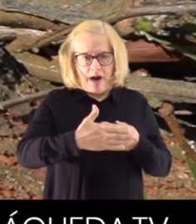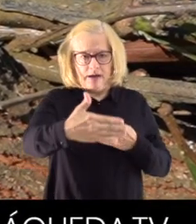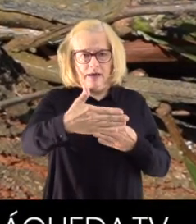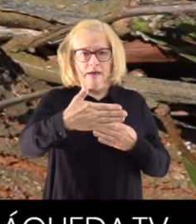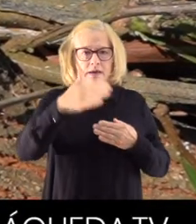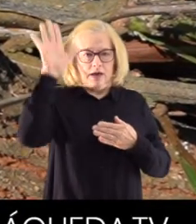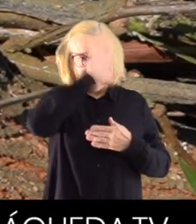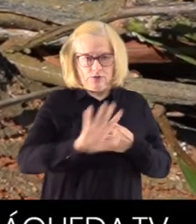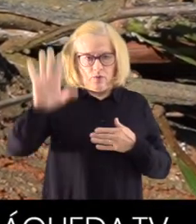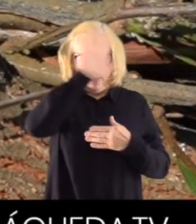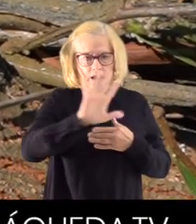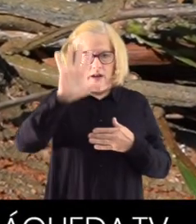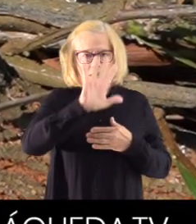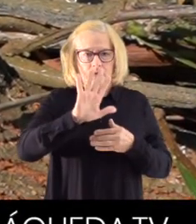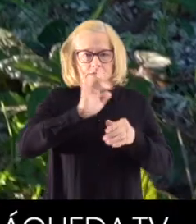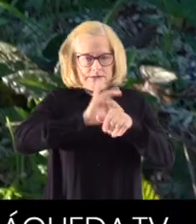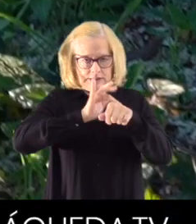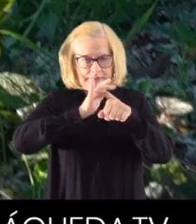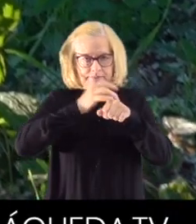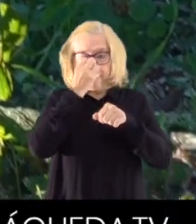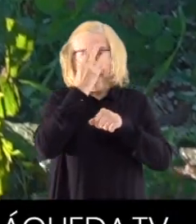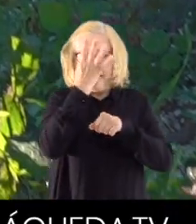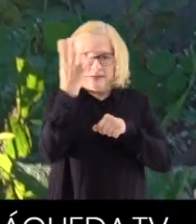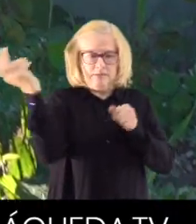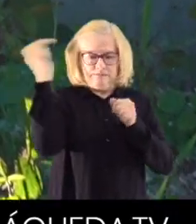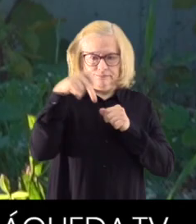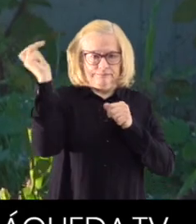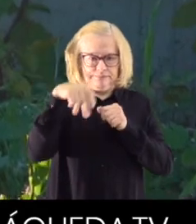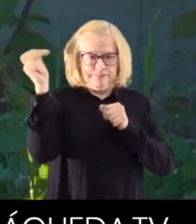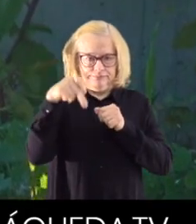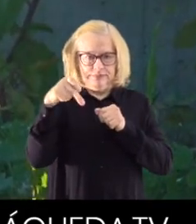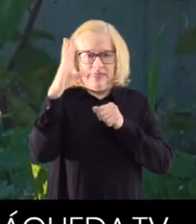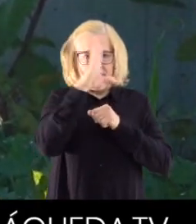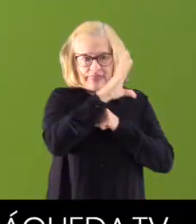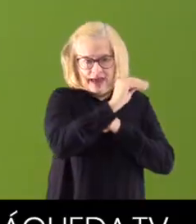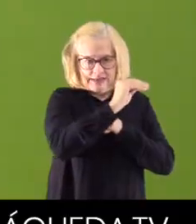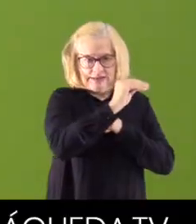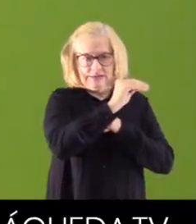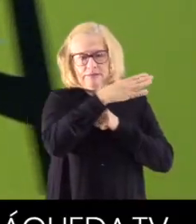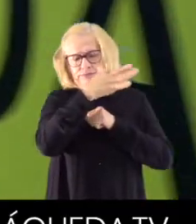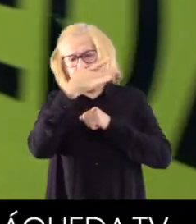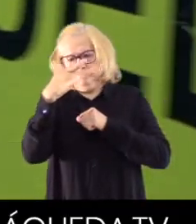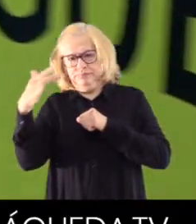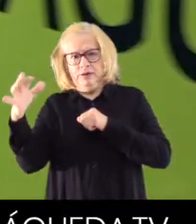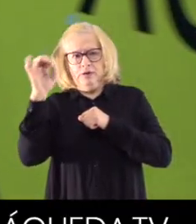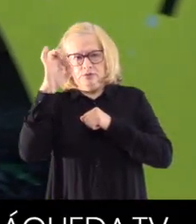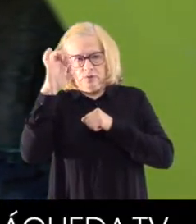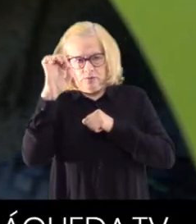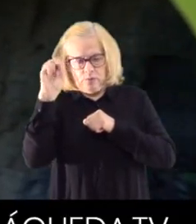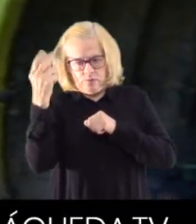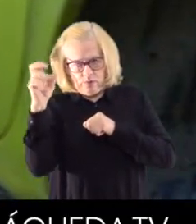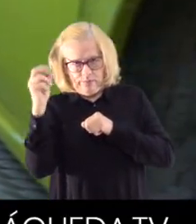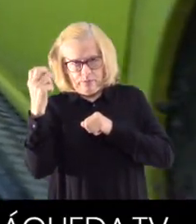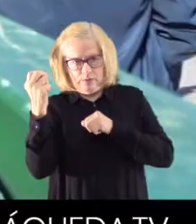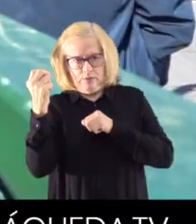A Semana Nacional de Sensibilização sobre Espécies Invasoras decorre entre os dias 10 e 18 de outubro e o município de Águeda está